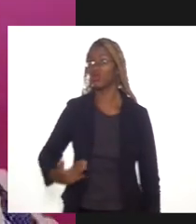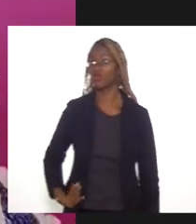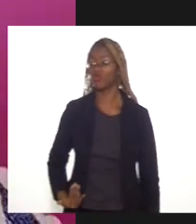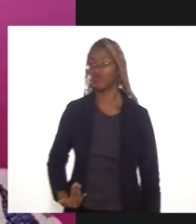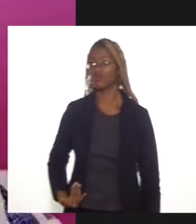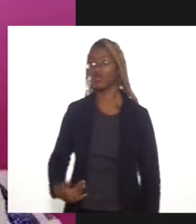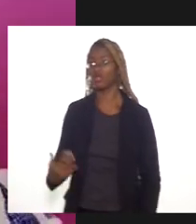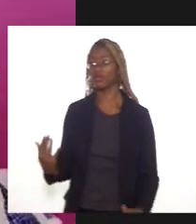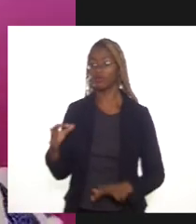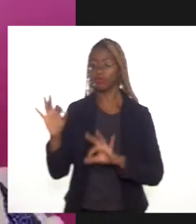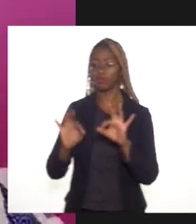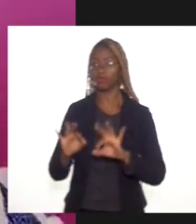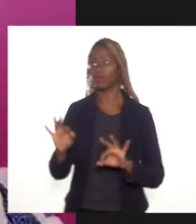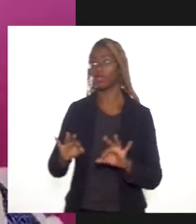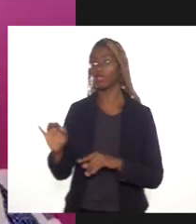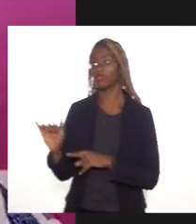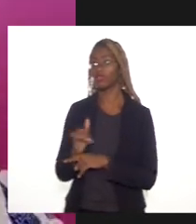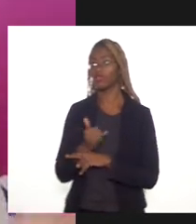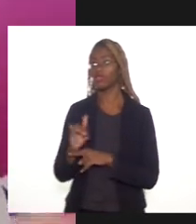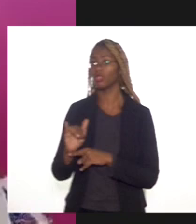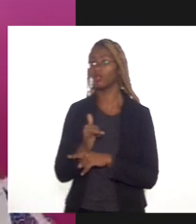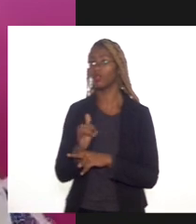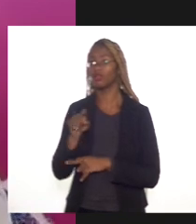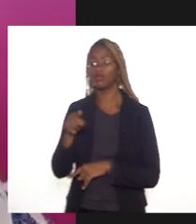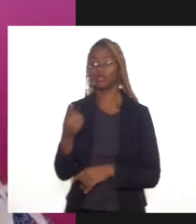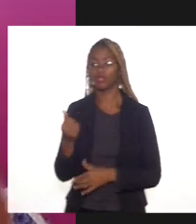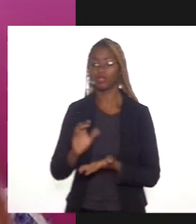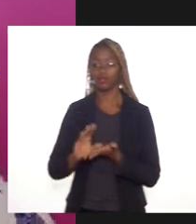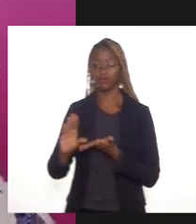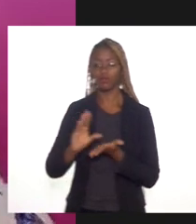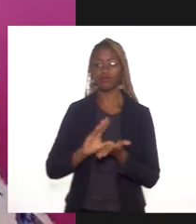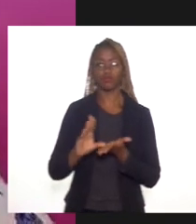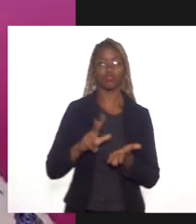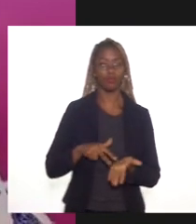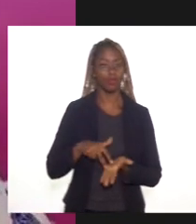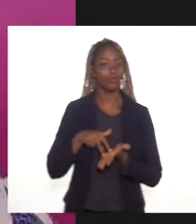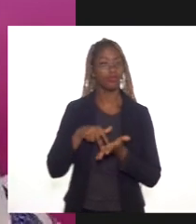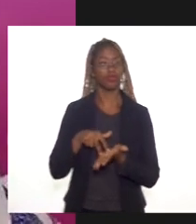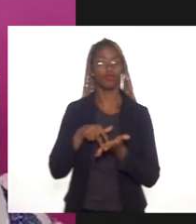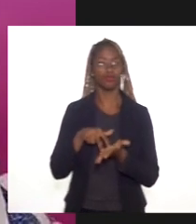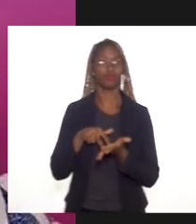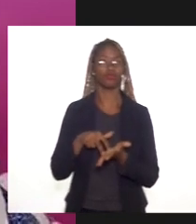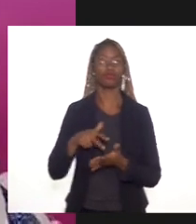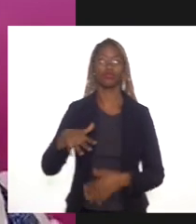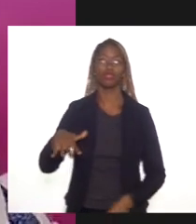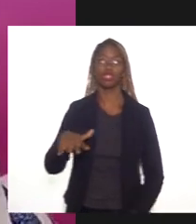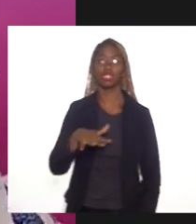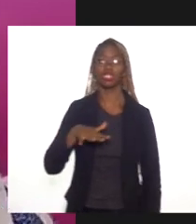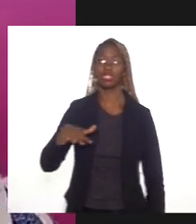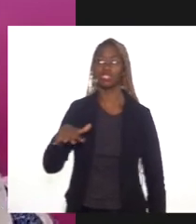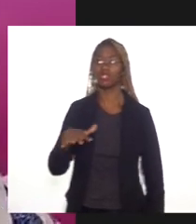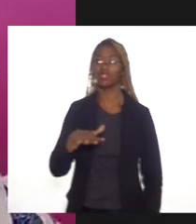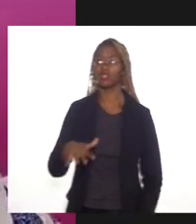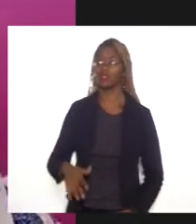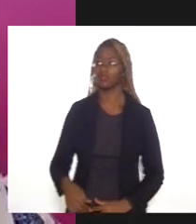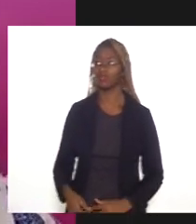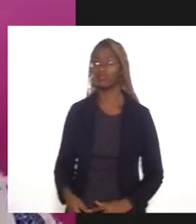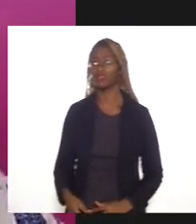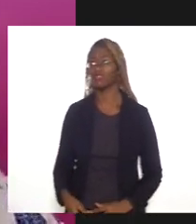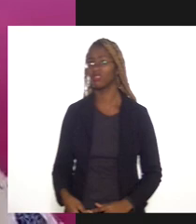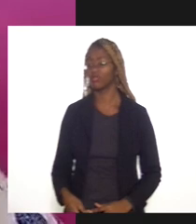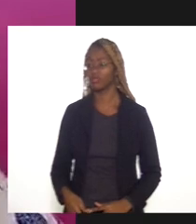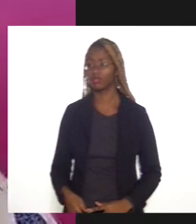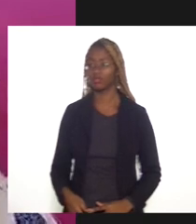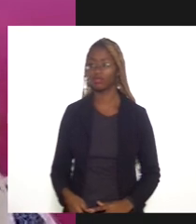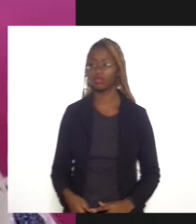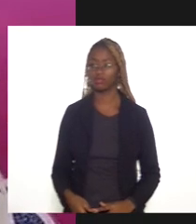estratégico essa questão do investimento firme nessas áreas. E, para terminar, eu